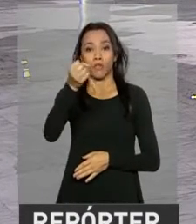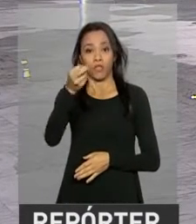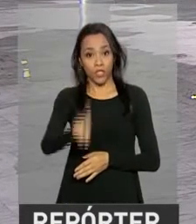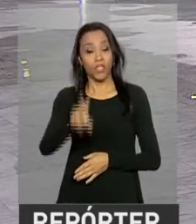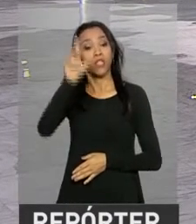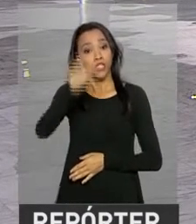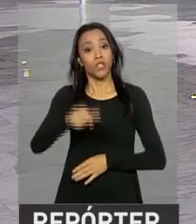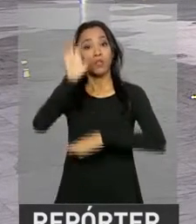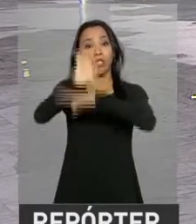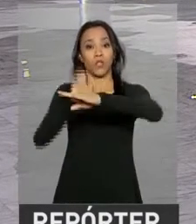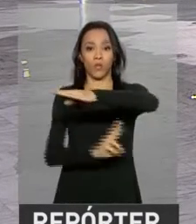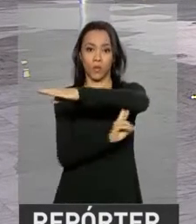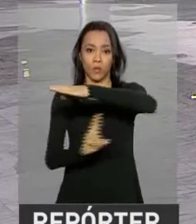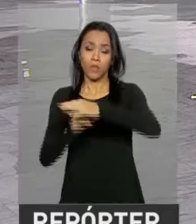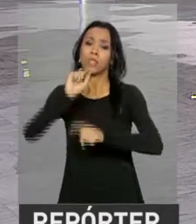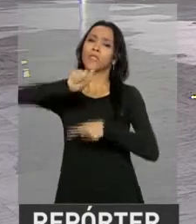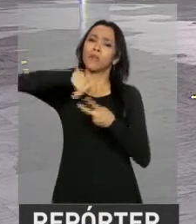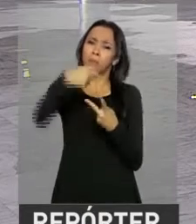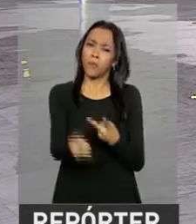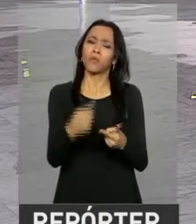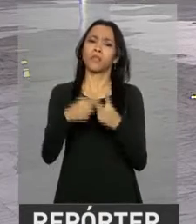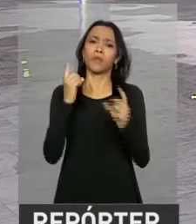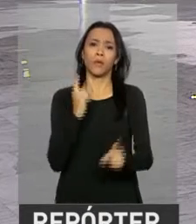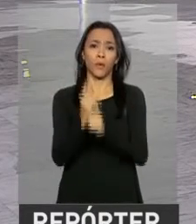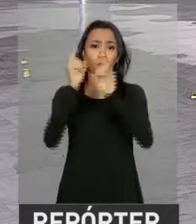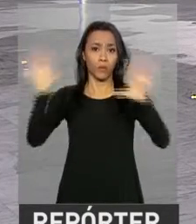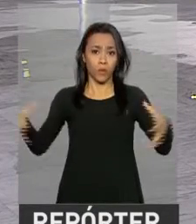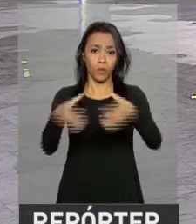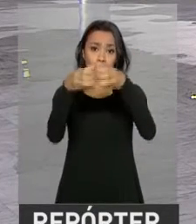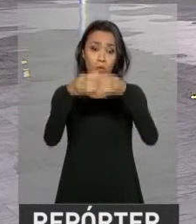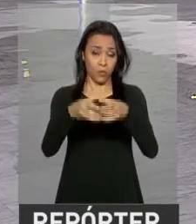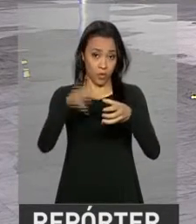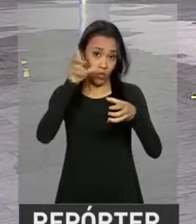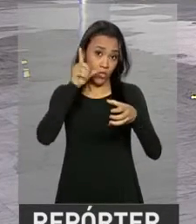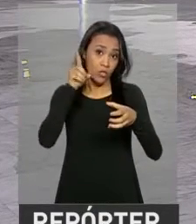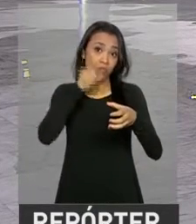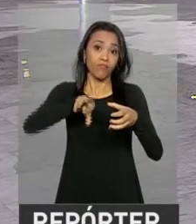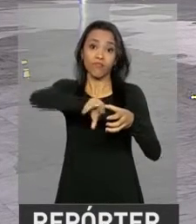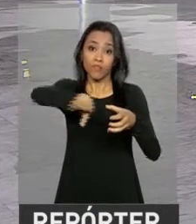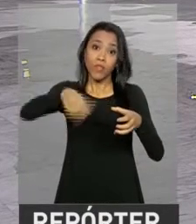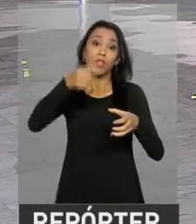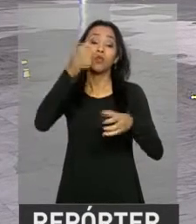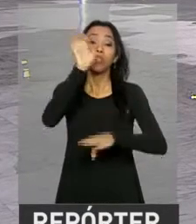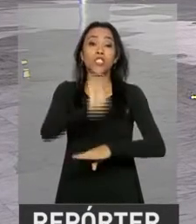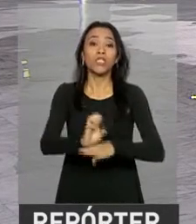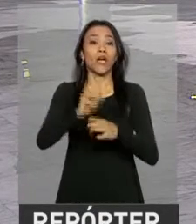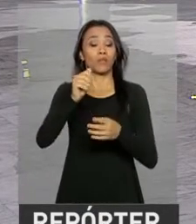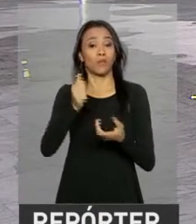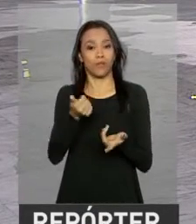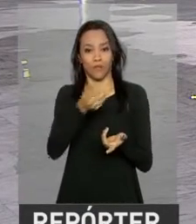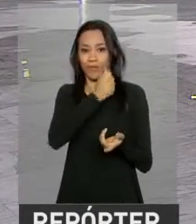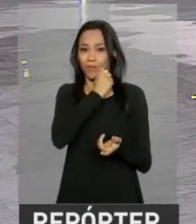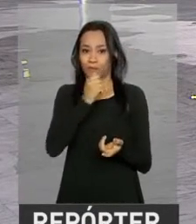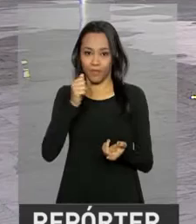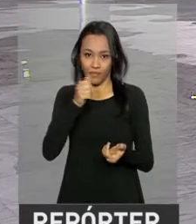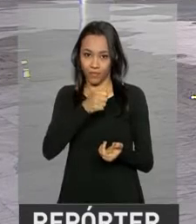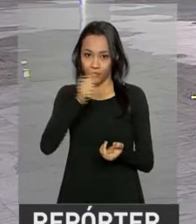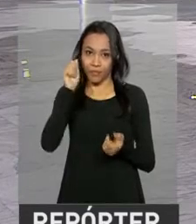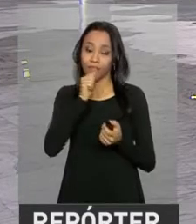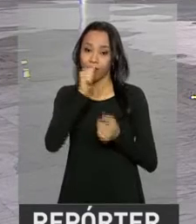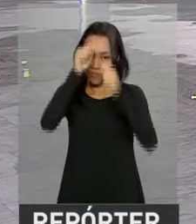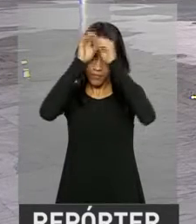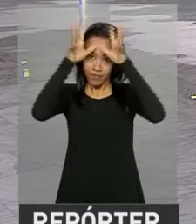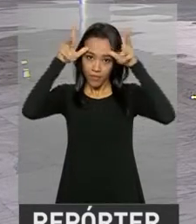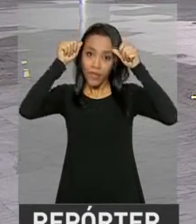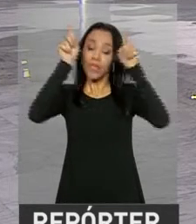e também com parlamentares da bancada das bancadas federais dos estados do acre e de rondônia às quatro da tarde